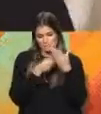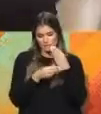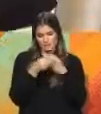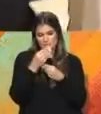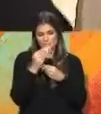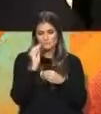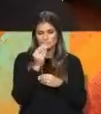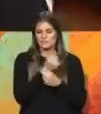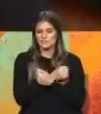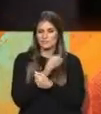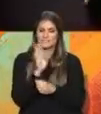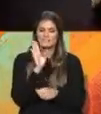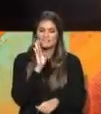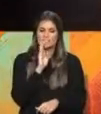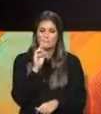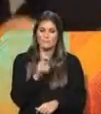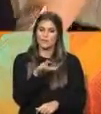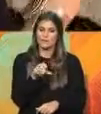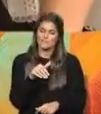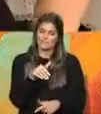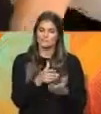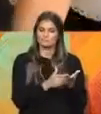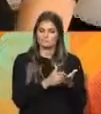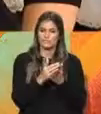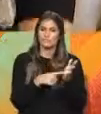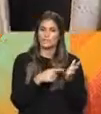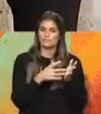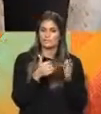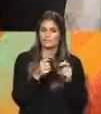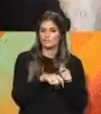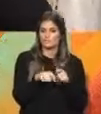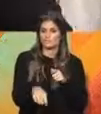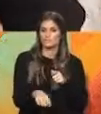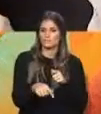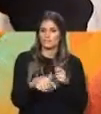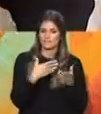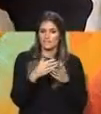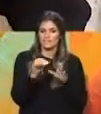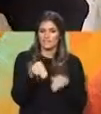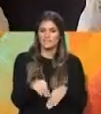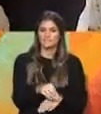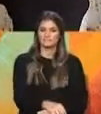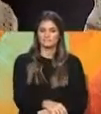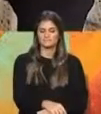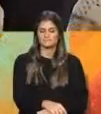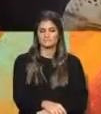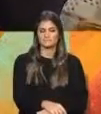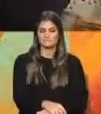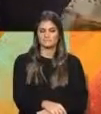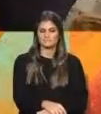Beijinhos e abraços e até já. Então vá, Mário, vamos lá aí. Bora, já só faltam 500 metros para chegar à final.